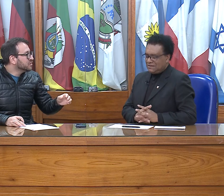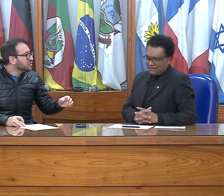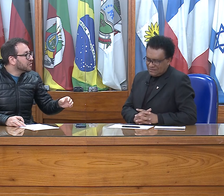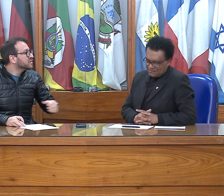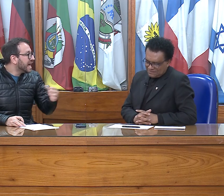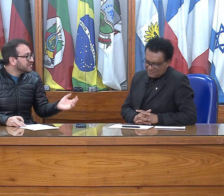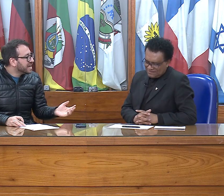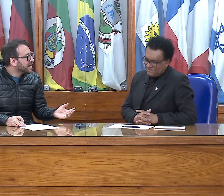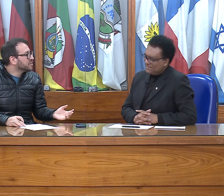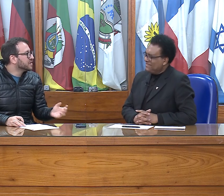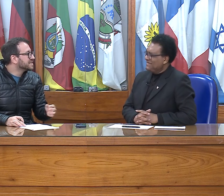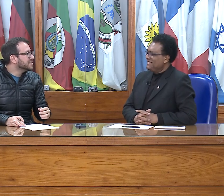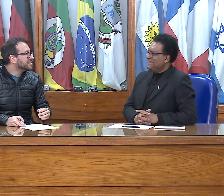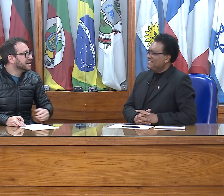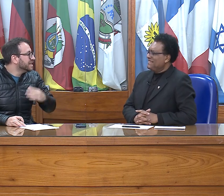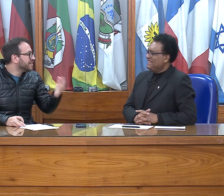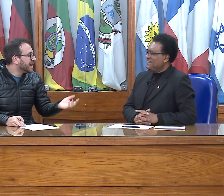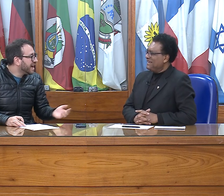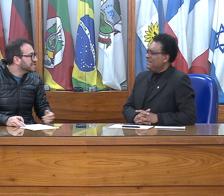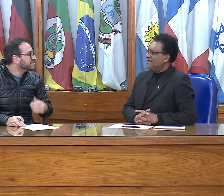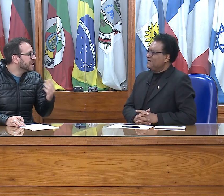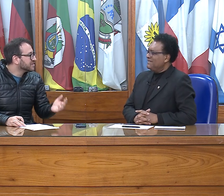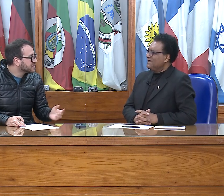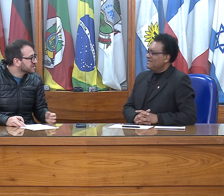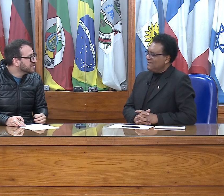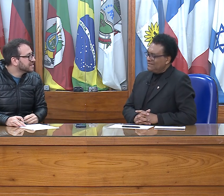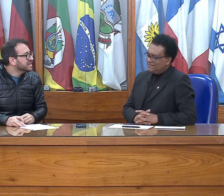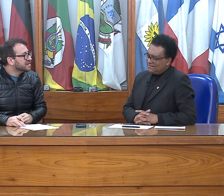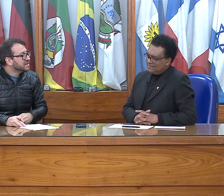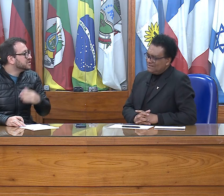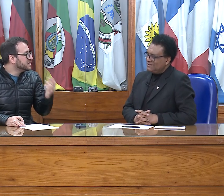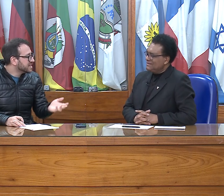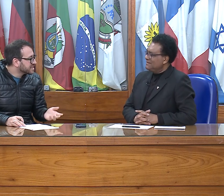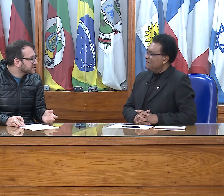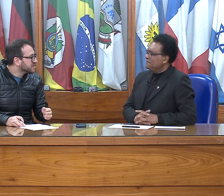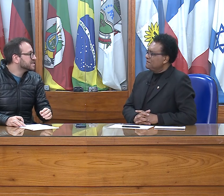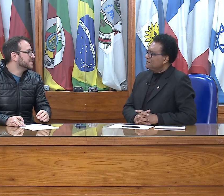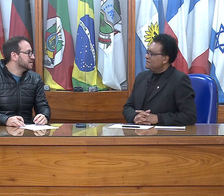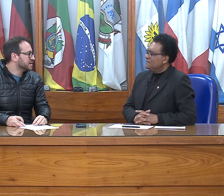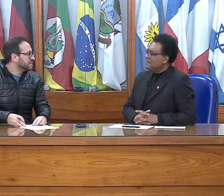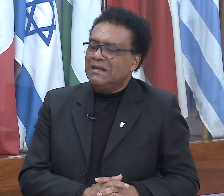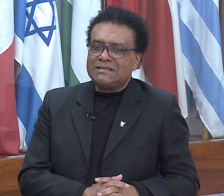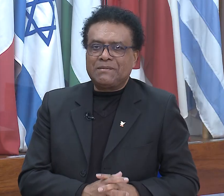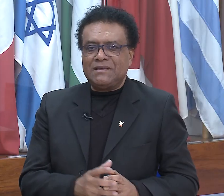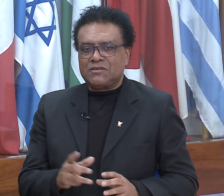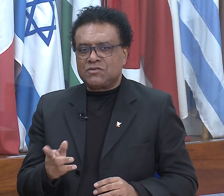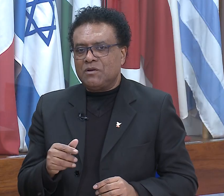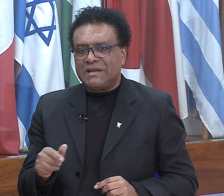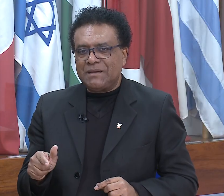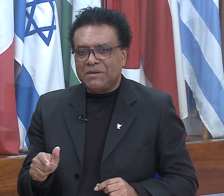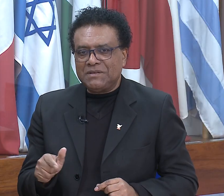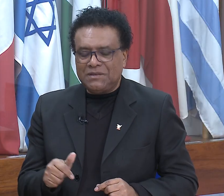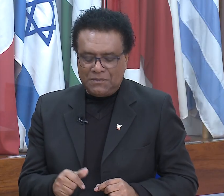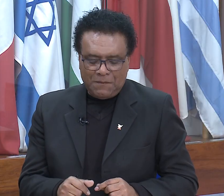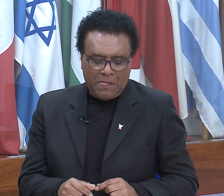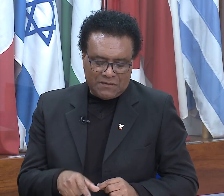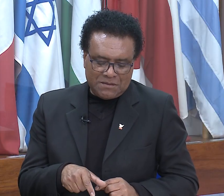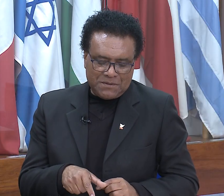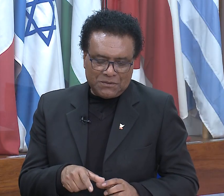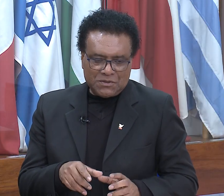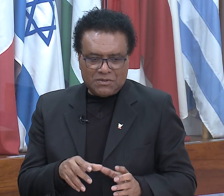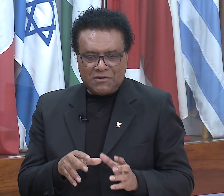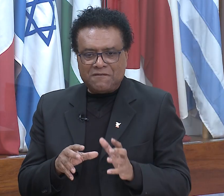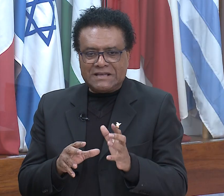casa sou eu que tem muito contato né com a população que liga pra rádio fala com o senhor Persia nas redes sociais também sabe que deixa eu só completar a pergunta anterior